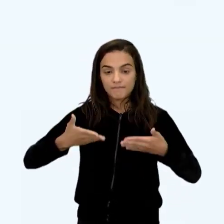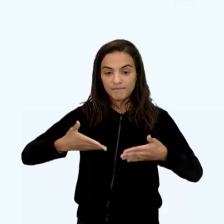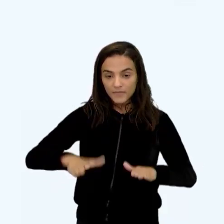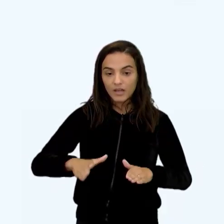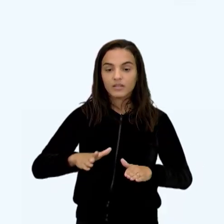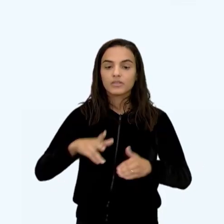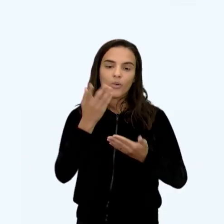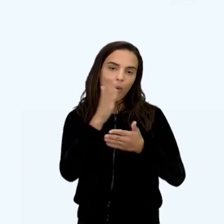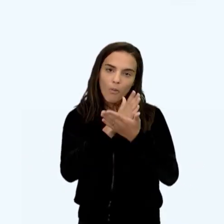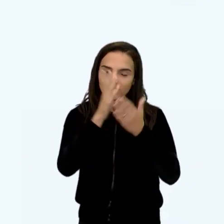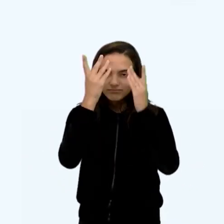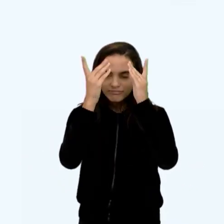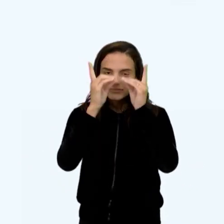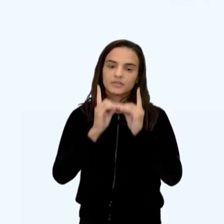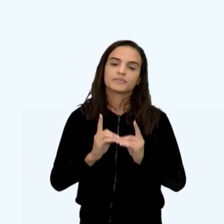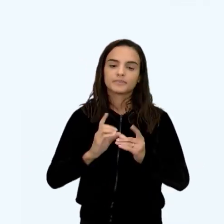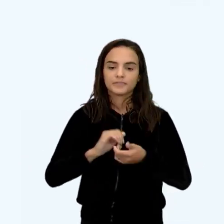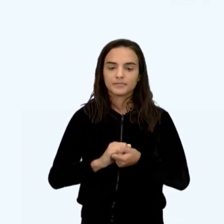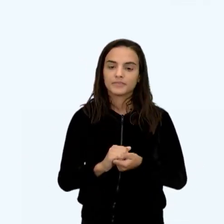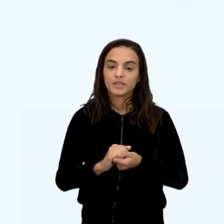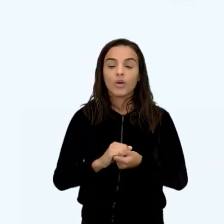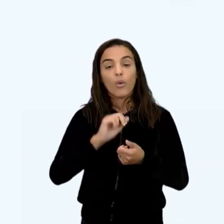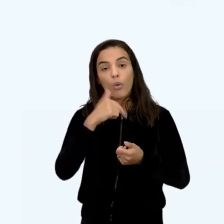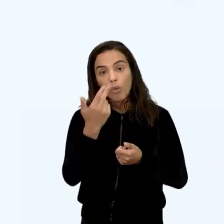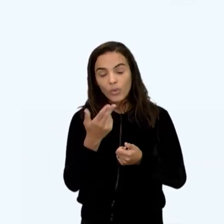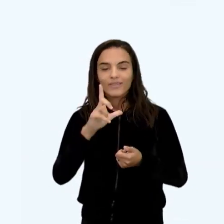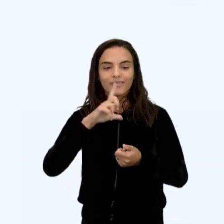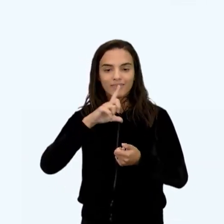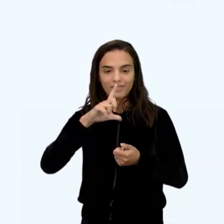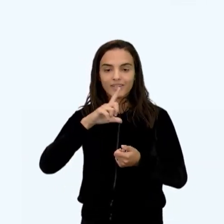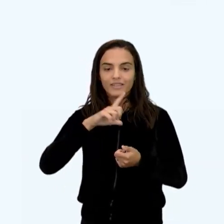alguma deficiência ou que adquire a